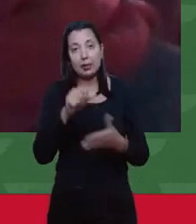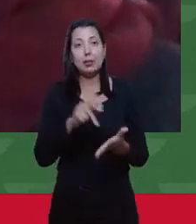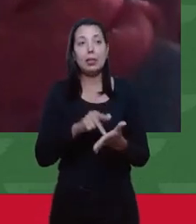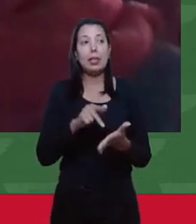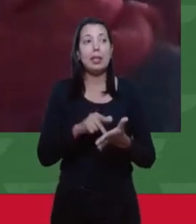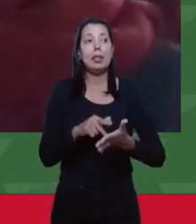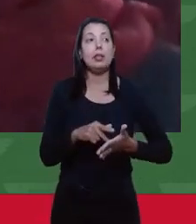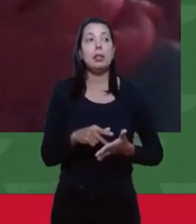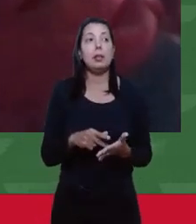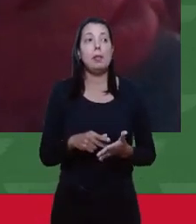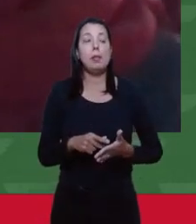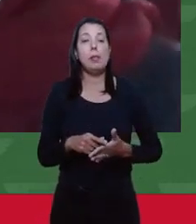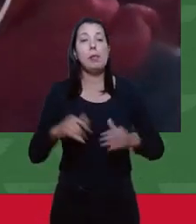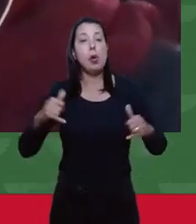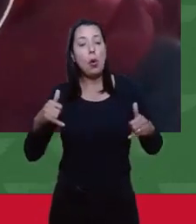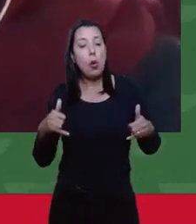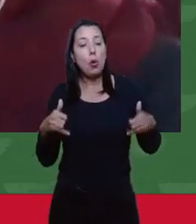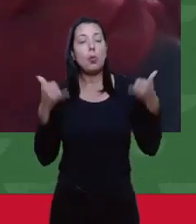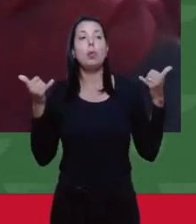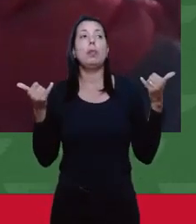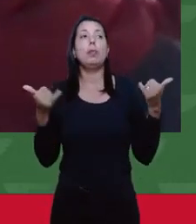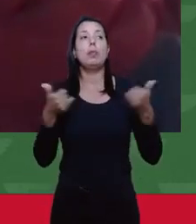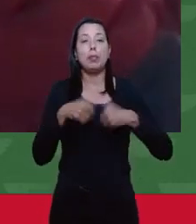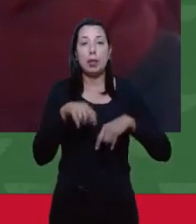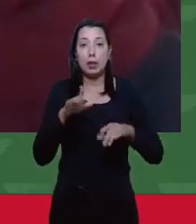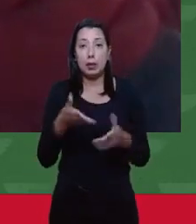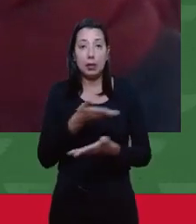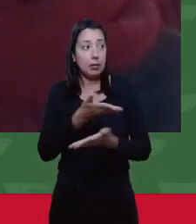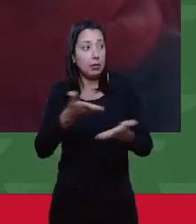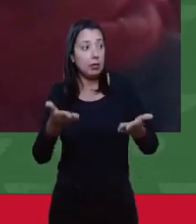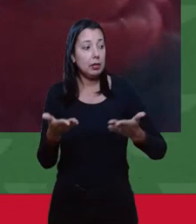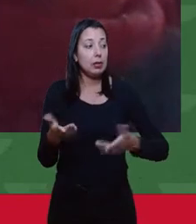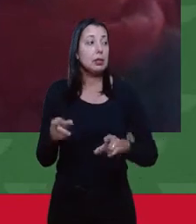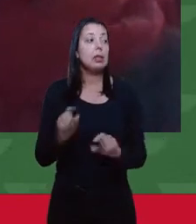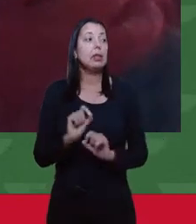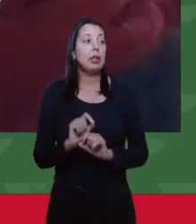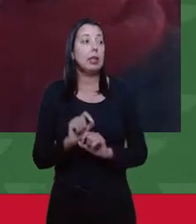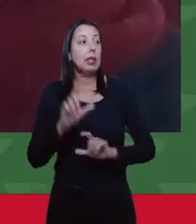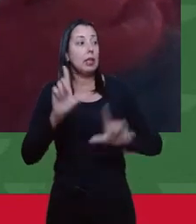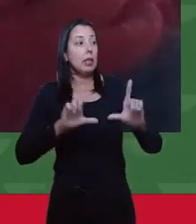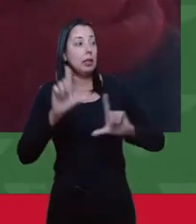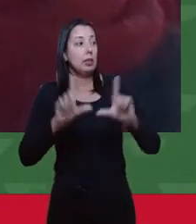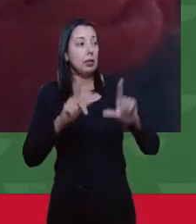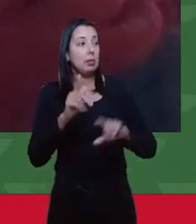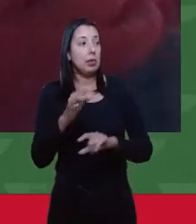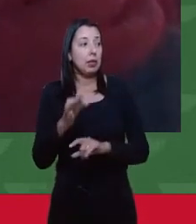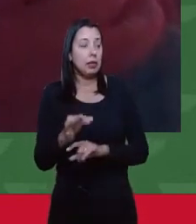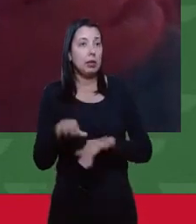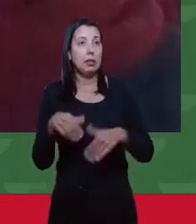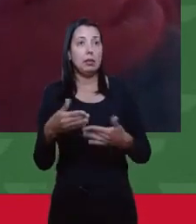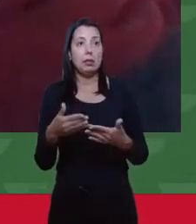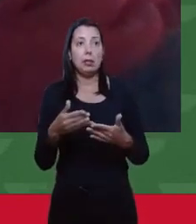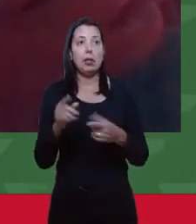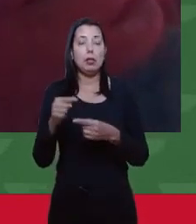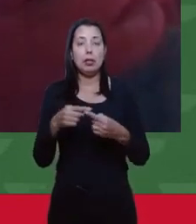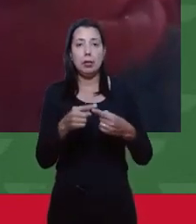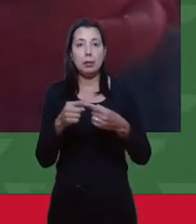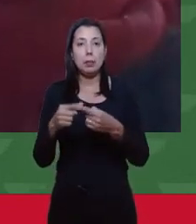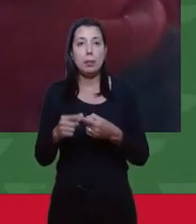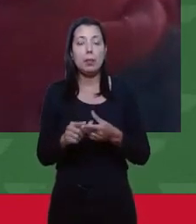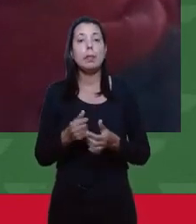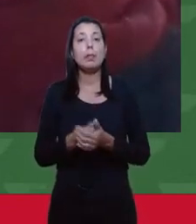realmente, é um orgulho estar aqui diante de vocês, na TV, PT, na Câmara,